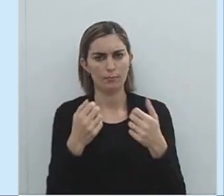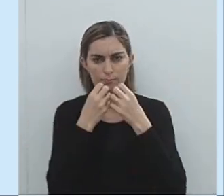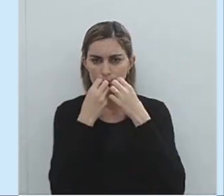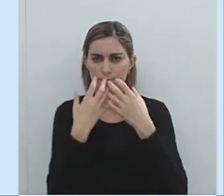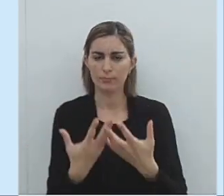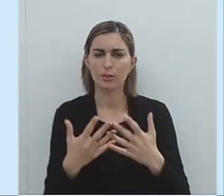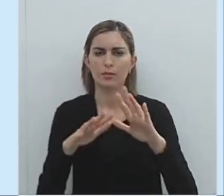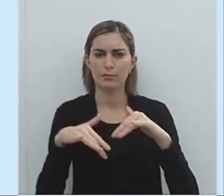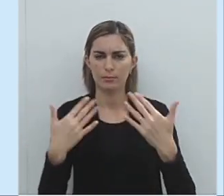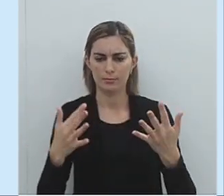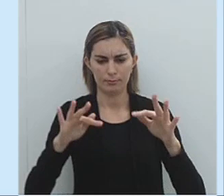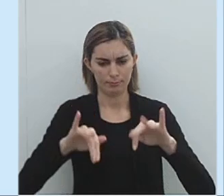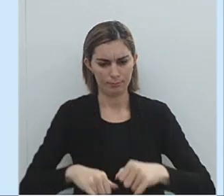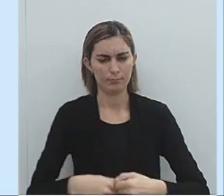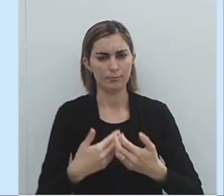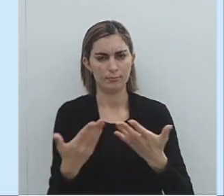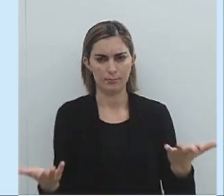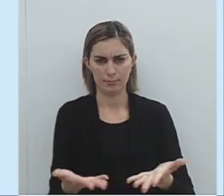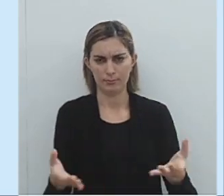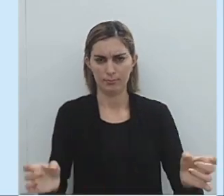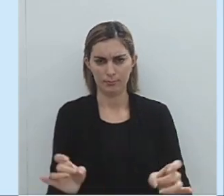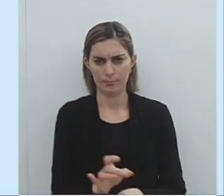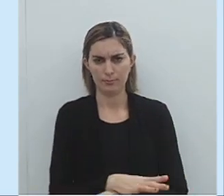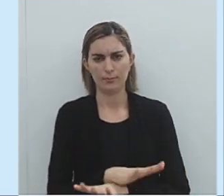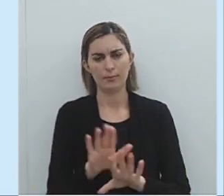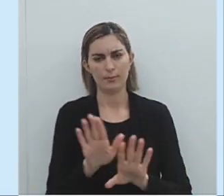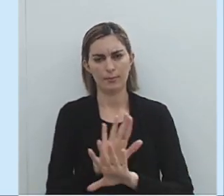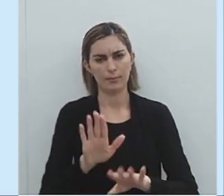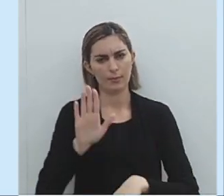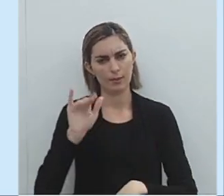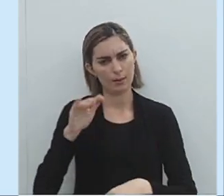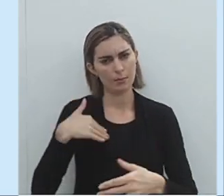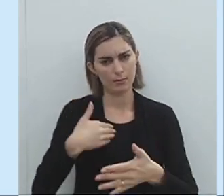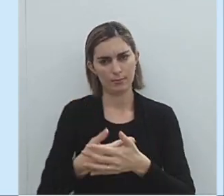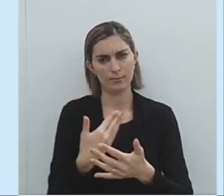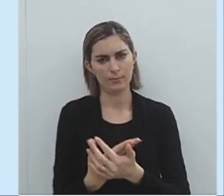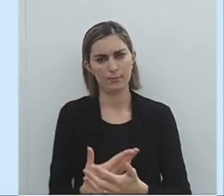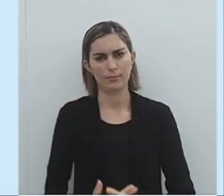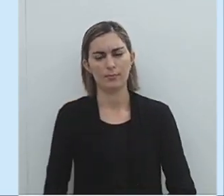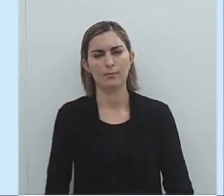Bom, então vou ficando por aqui, né? E até aí a próxima aula.